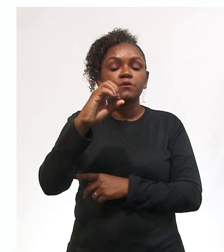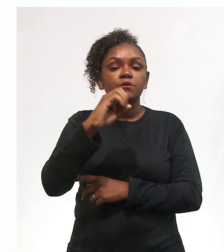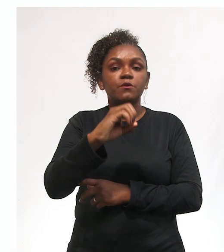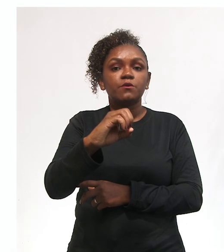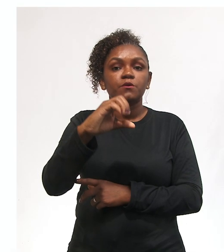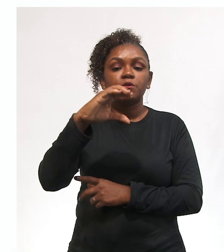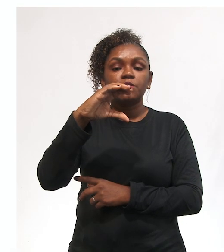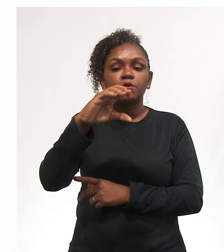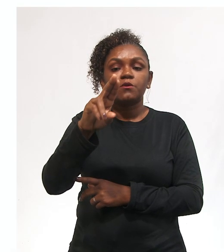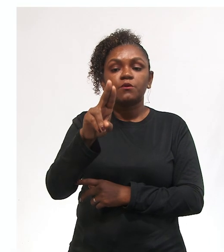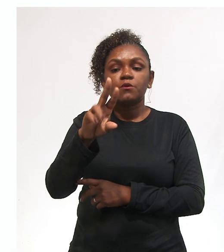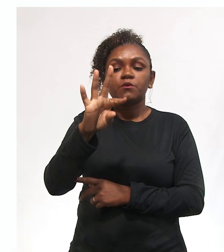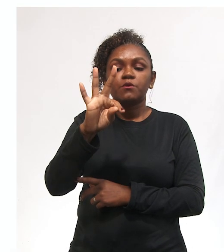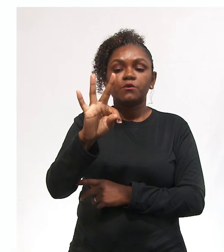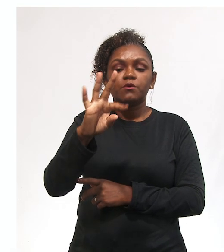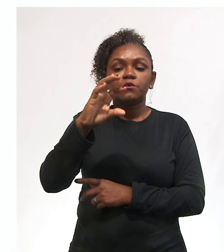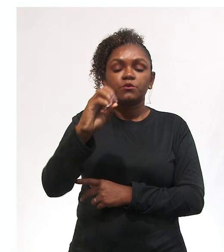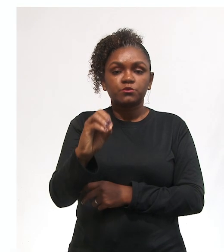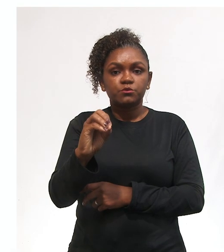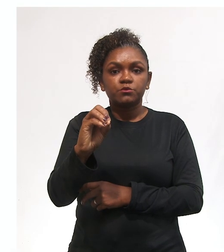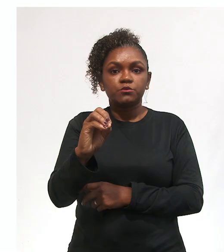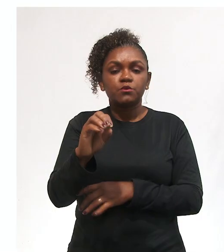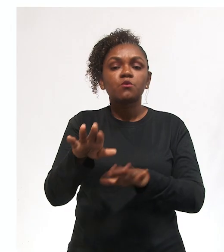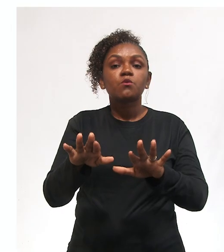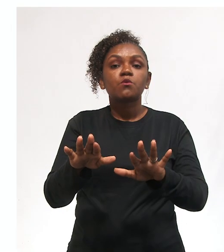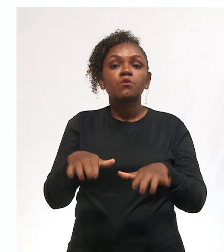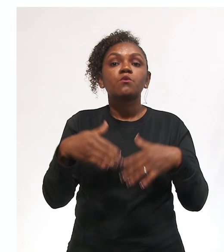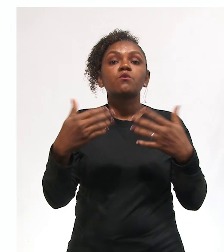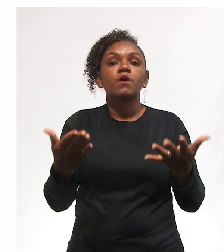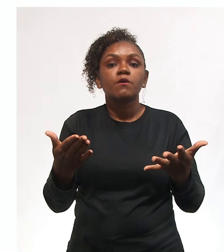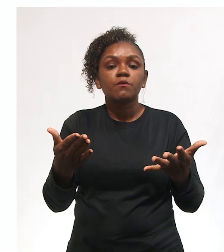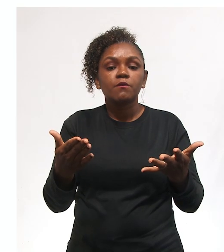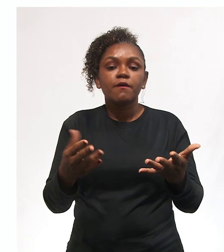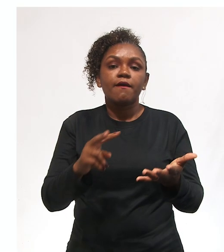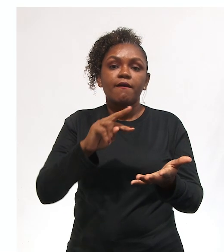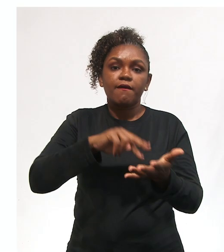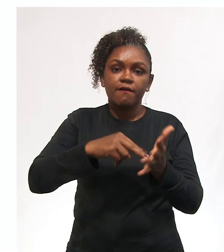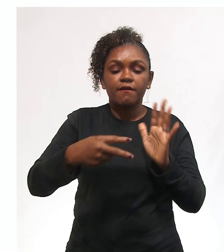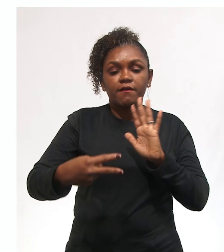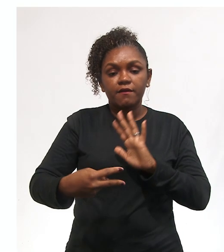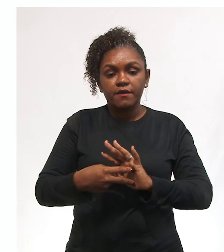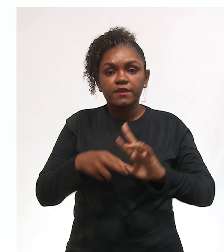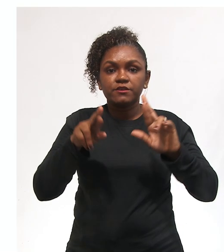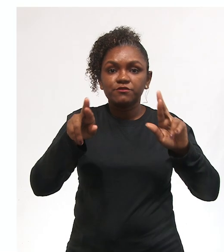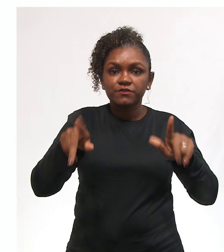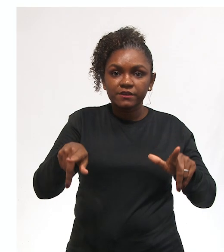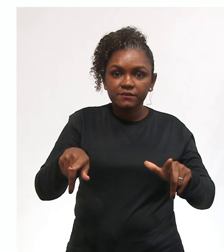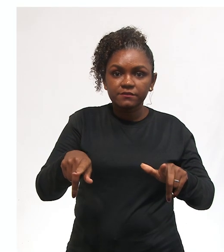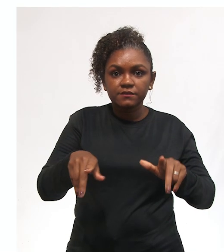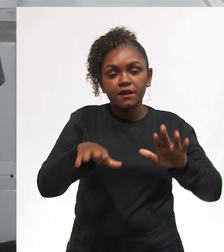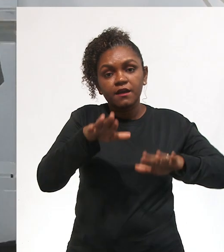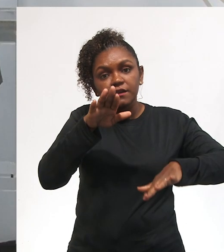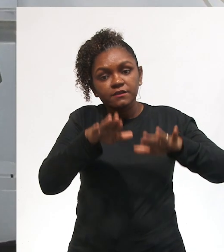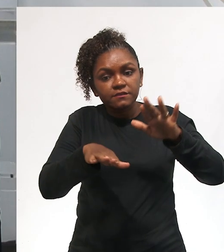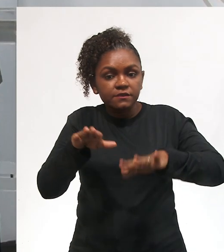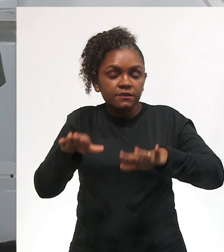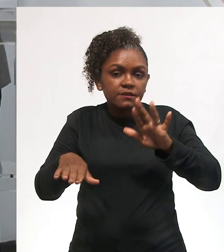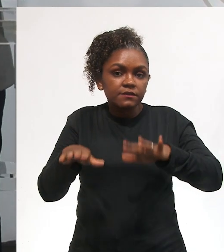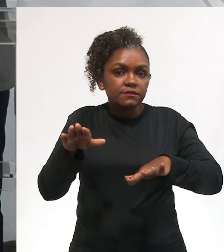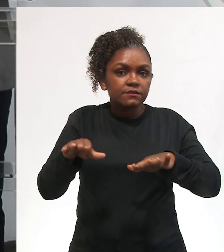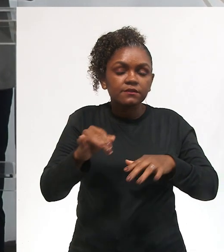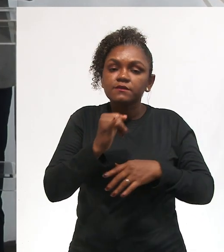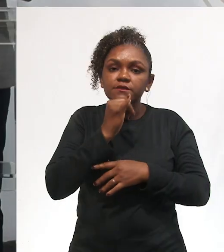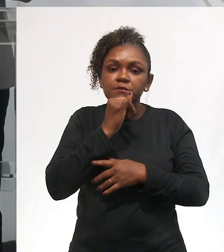oculto, que é essa diferença aí entre formal e real, ou seja, algumas partes que